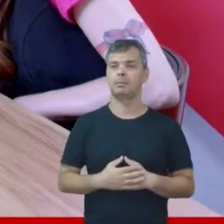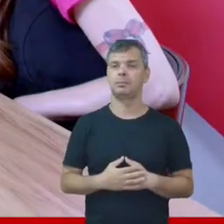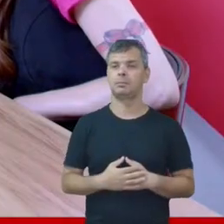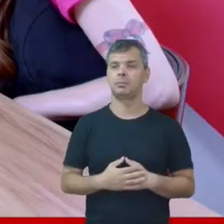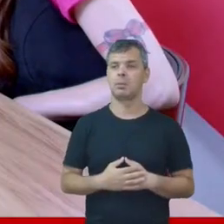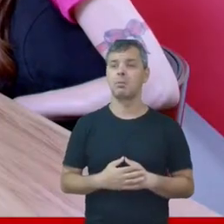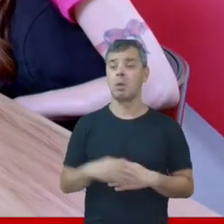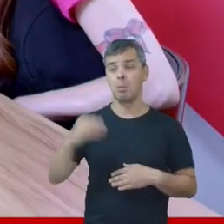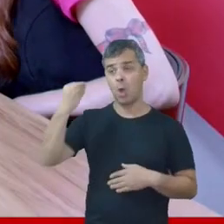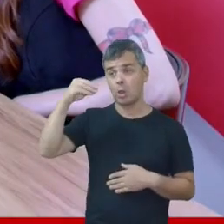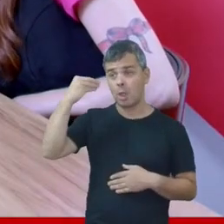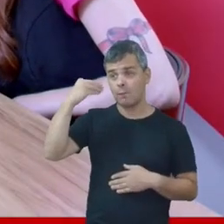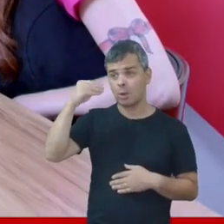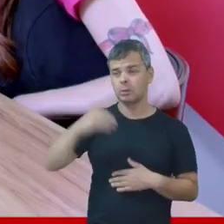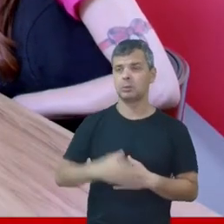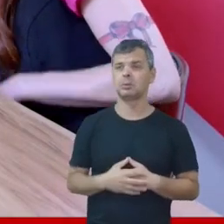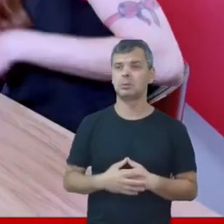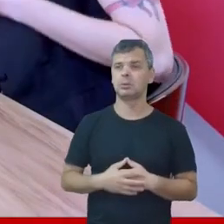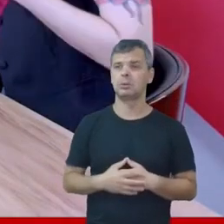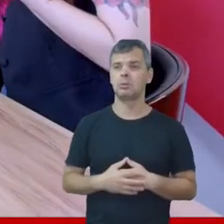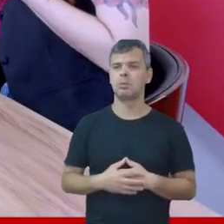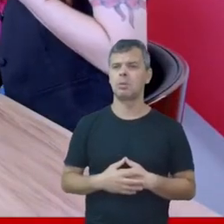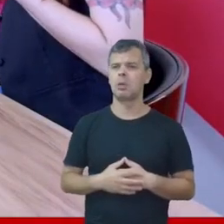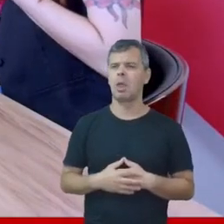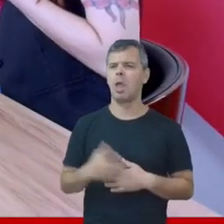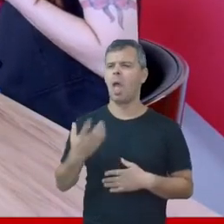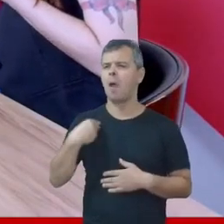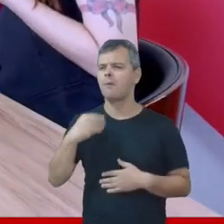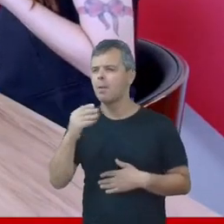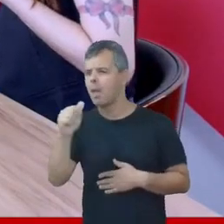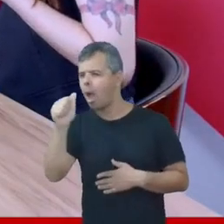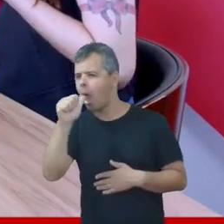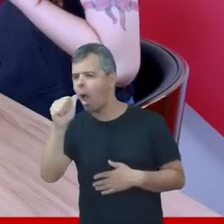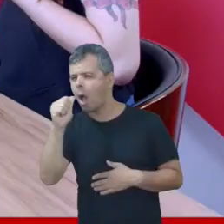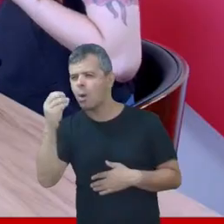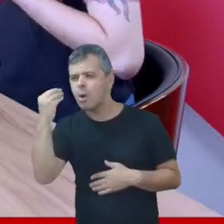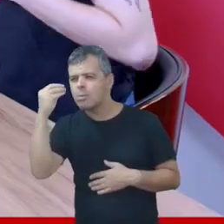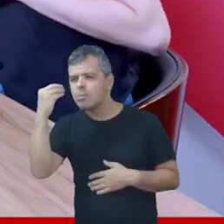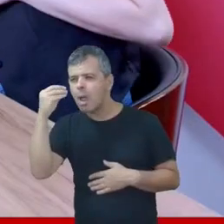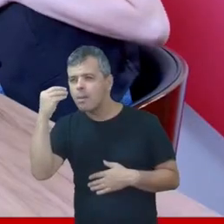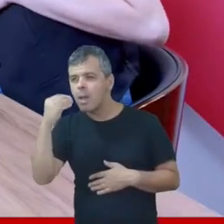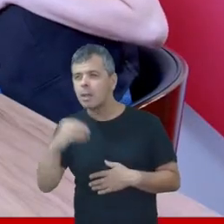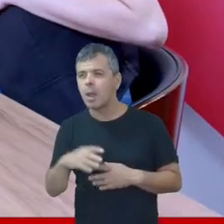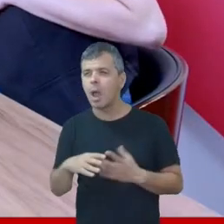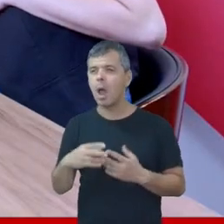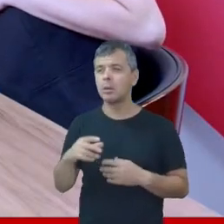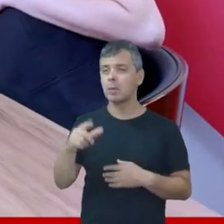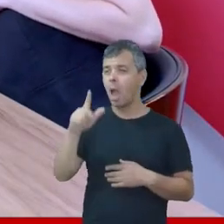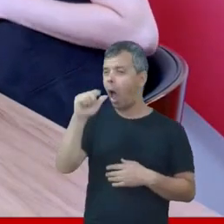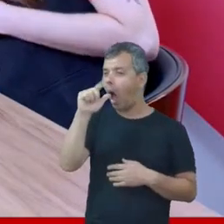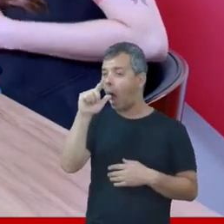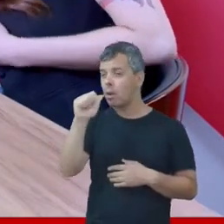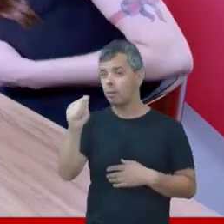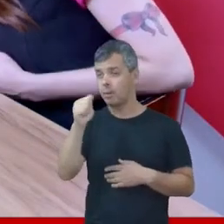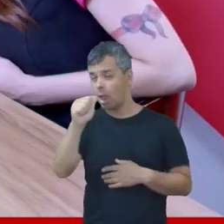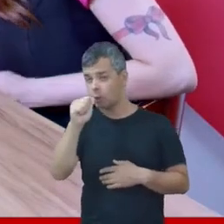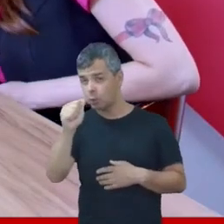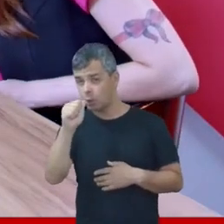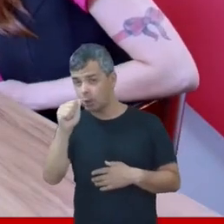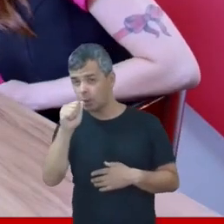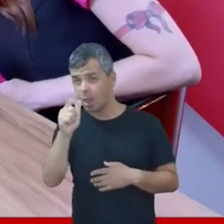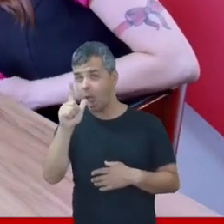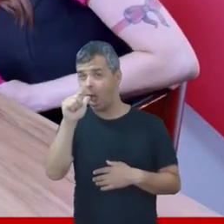Intervalo? Bora pro intervalo? Vamos, quero beber uma aguinha. Vamos se hidratar. Vamos Se nos hidrata. hidratar. Se hidrata, gente. Toma aguinha.